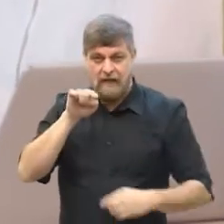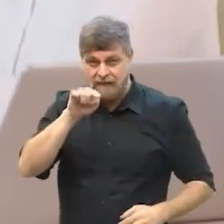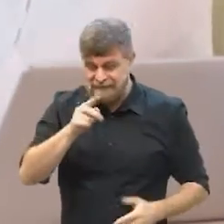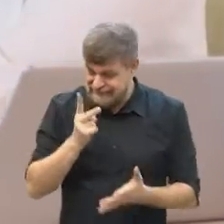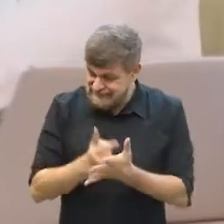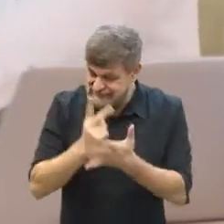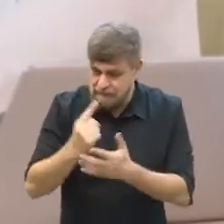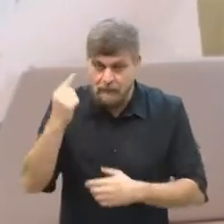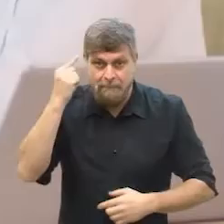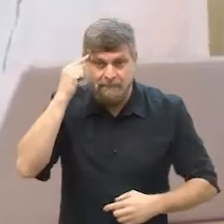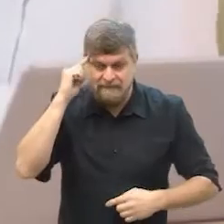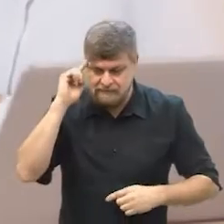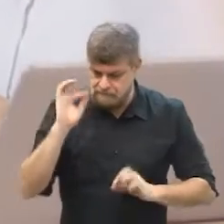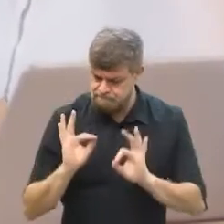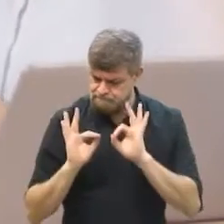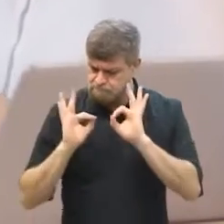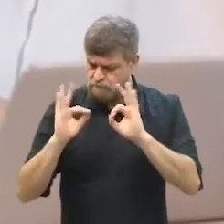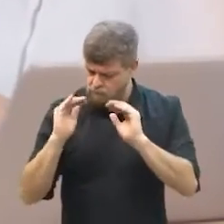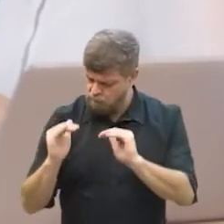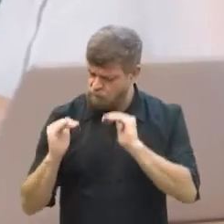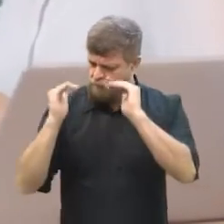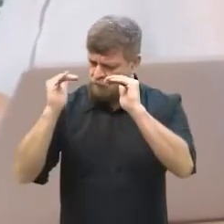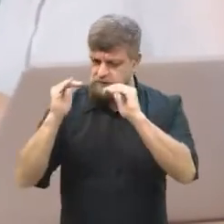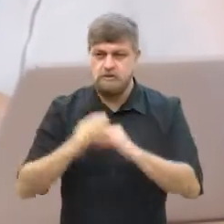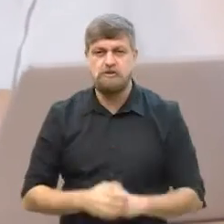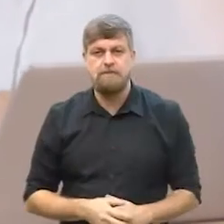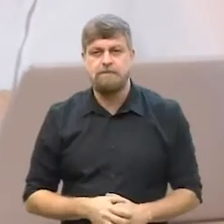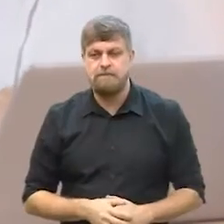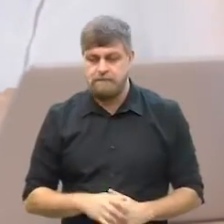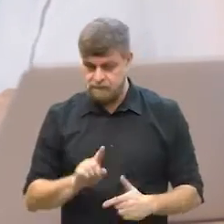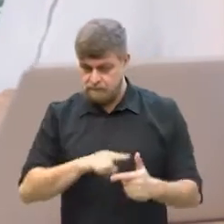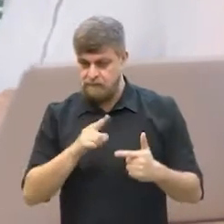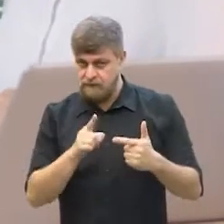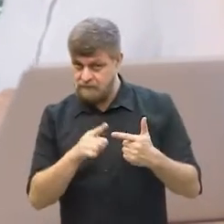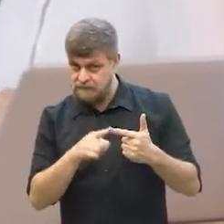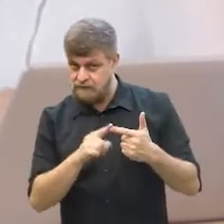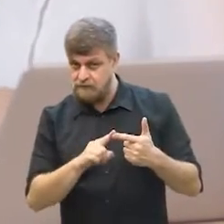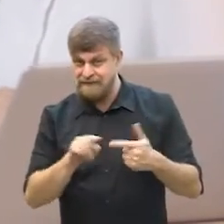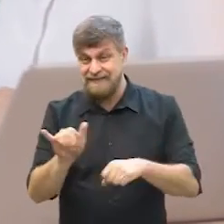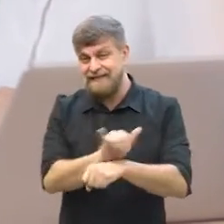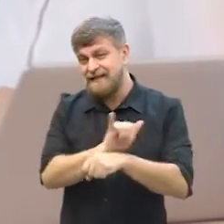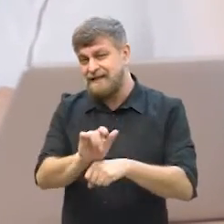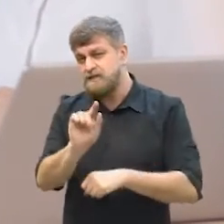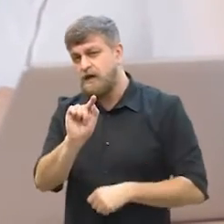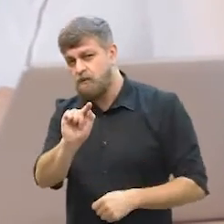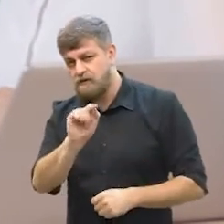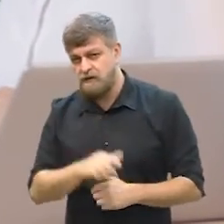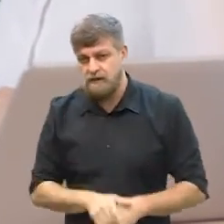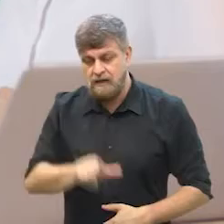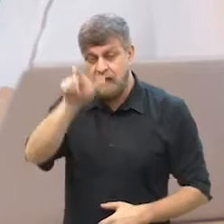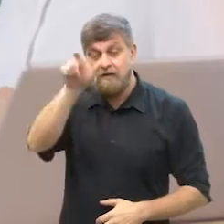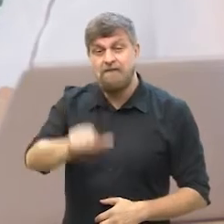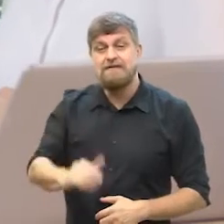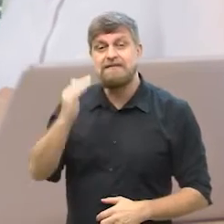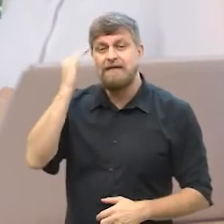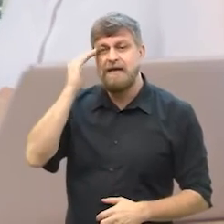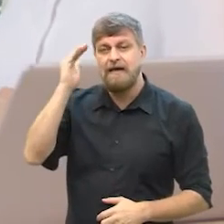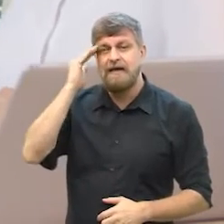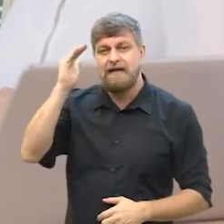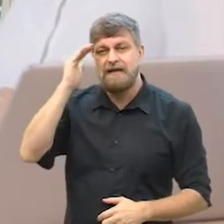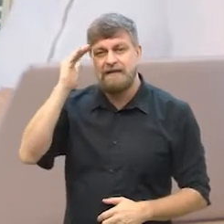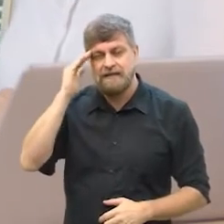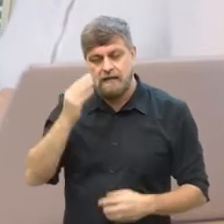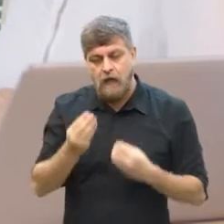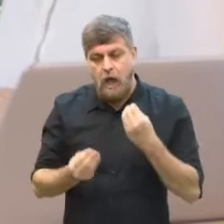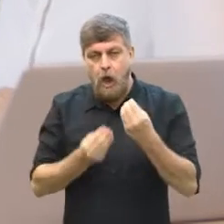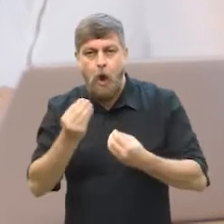mindset positivo, você já começou bem. O segundo ponto já começa com você entendendo qual